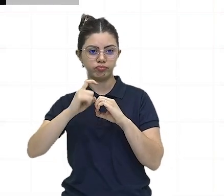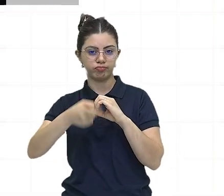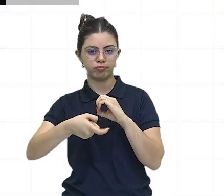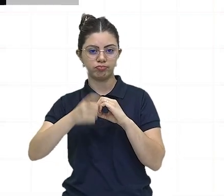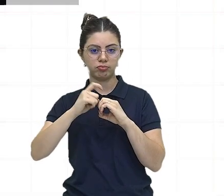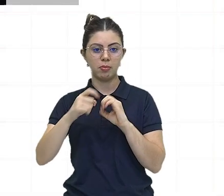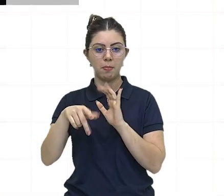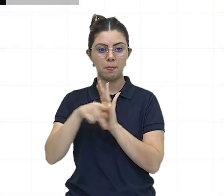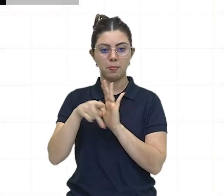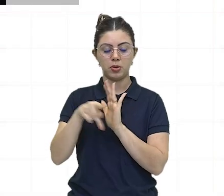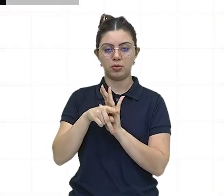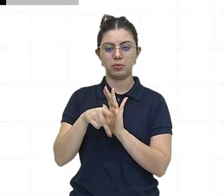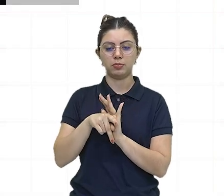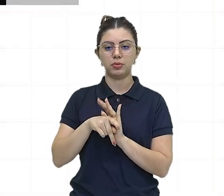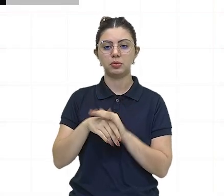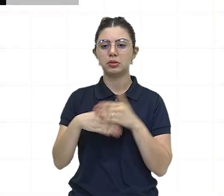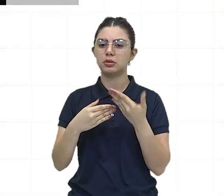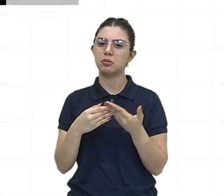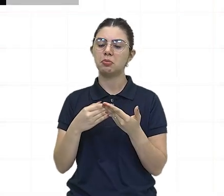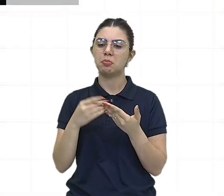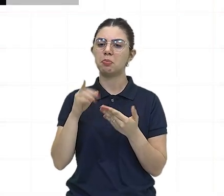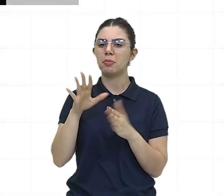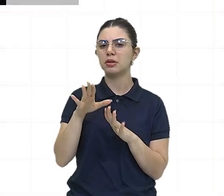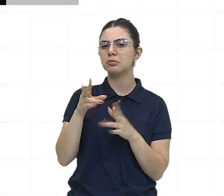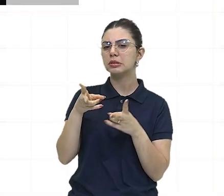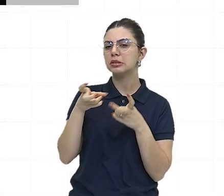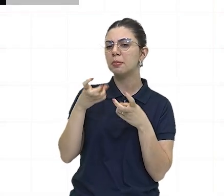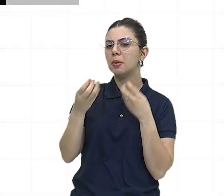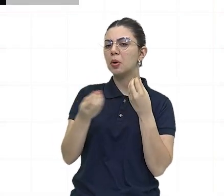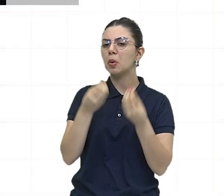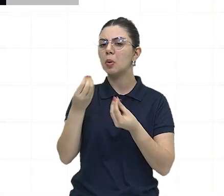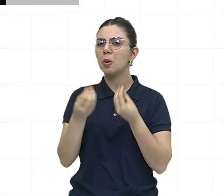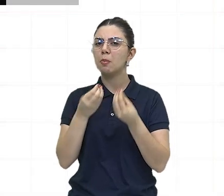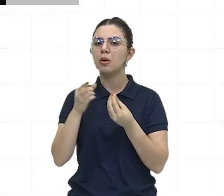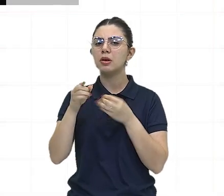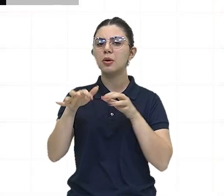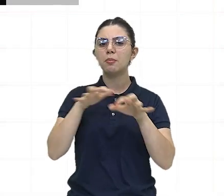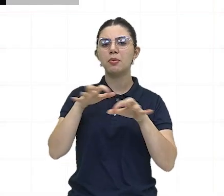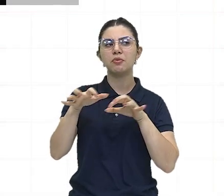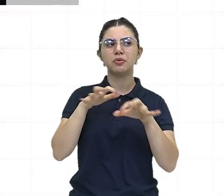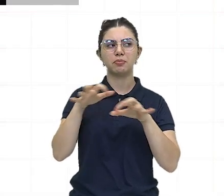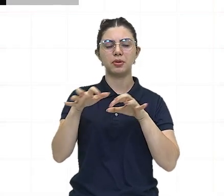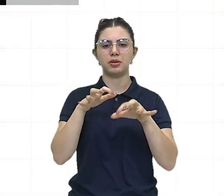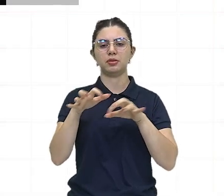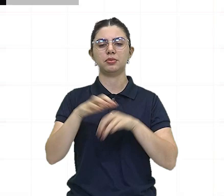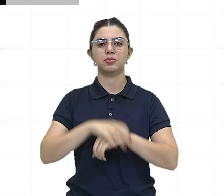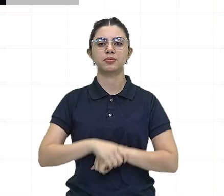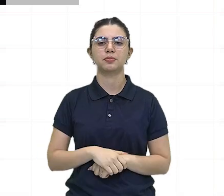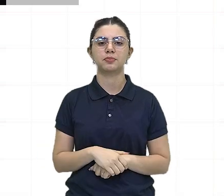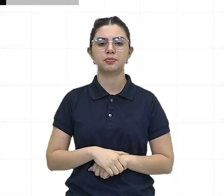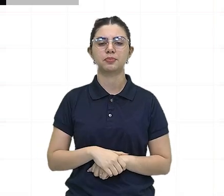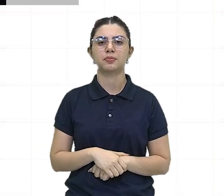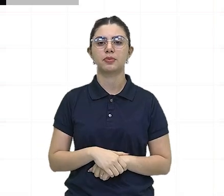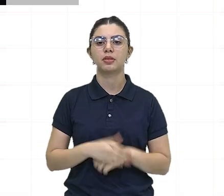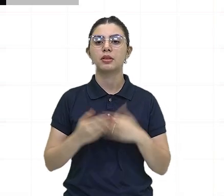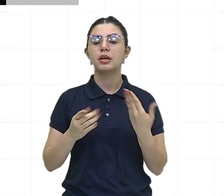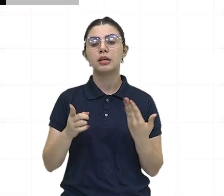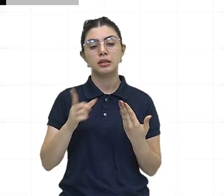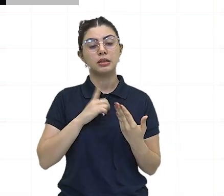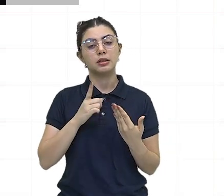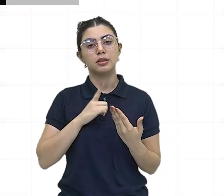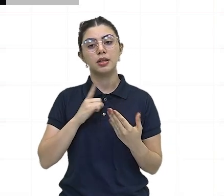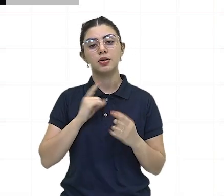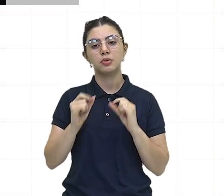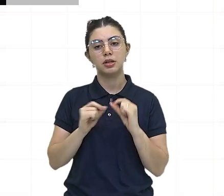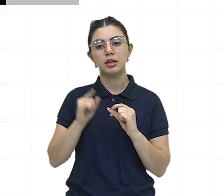rotação está quase paralelo ao plano orbital. Ele também tem um sistema de anéis, como